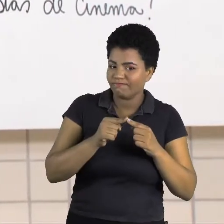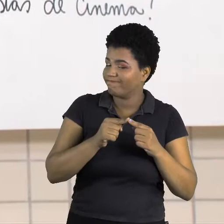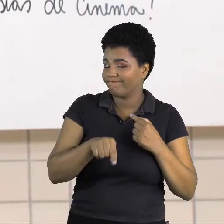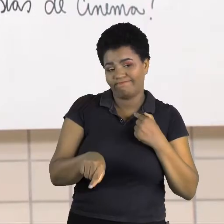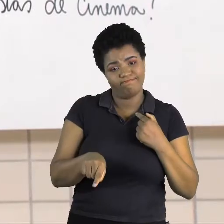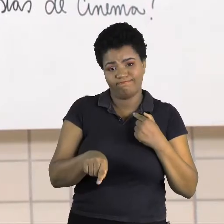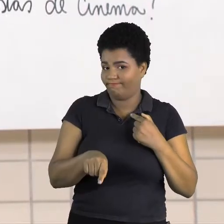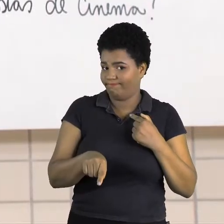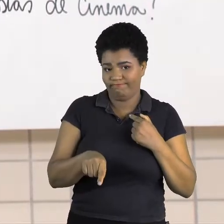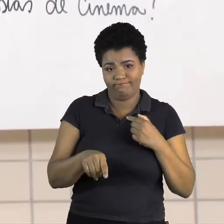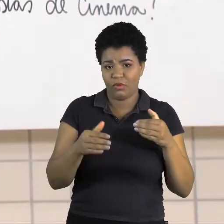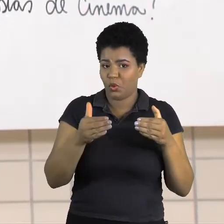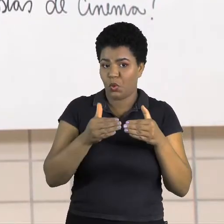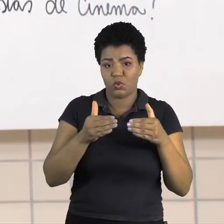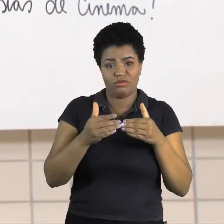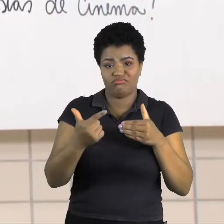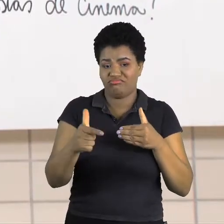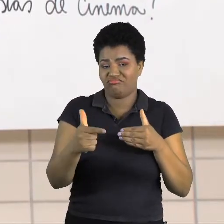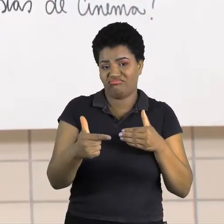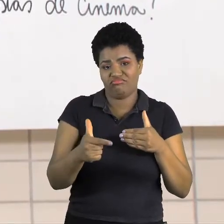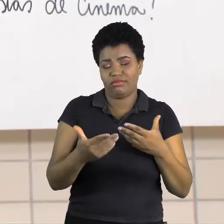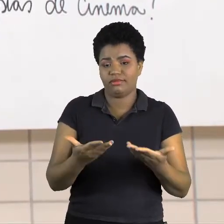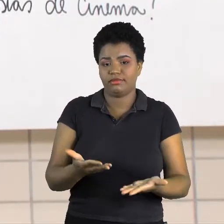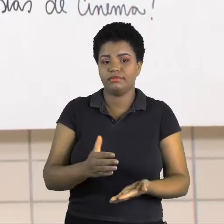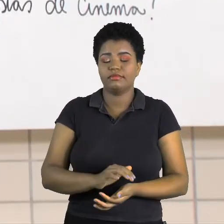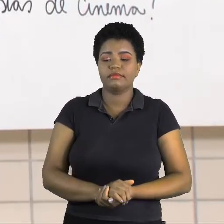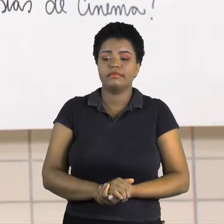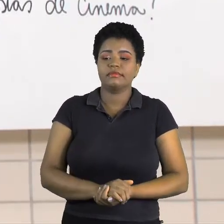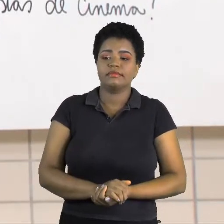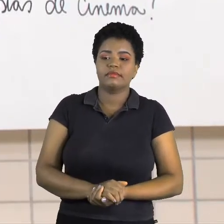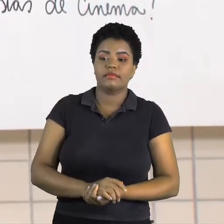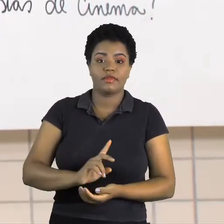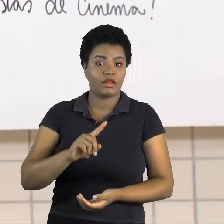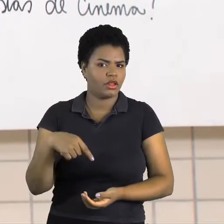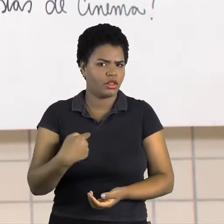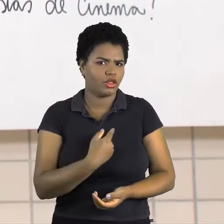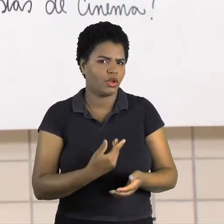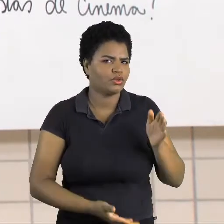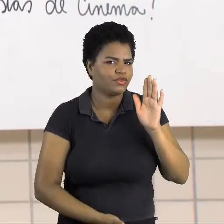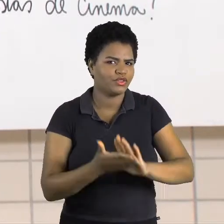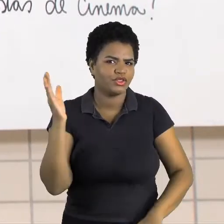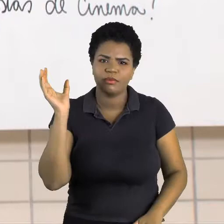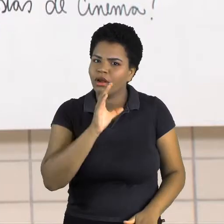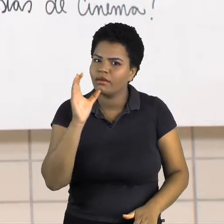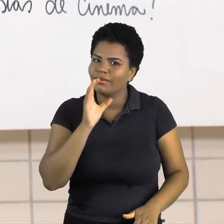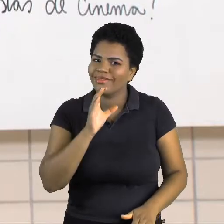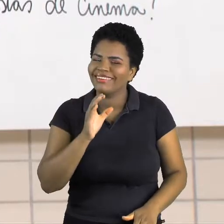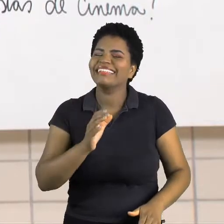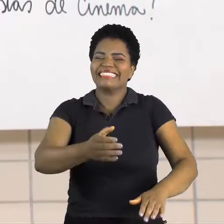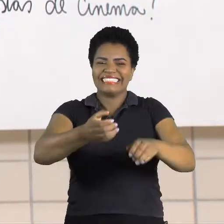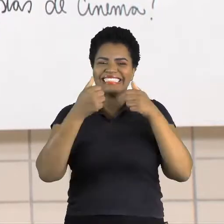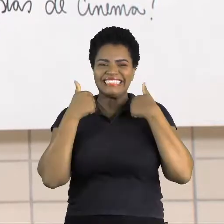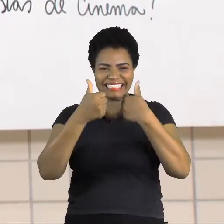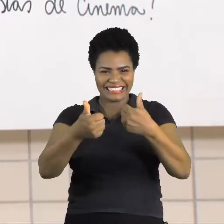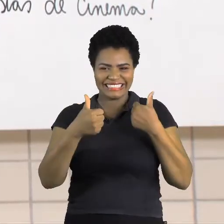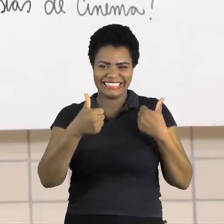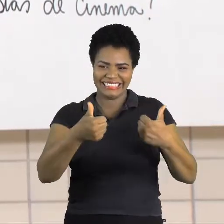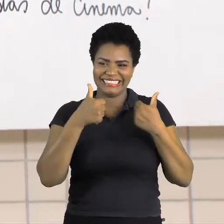Deu concordância? Não. Nós fugimos depressa? Hã? Muito